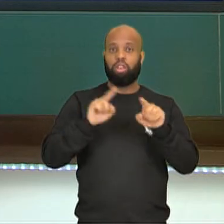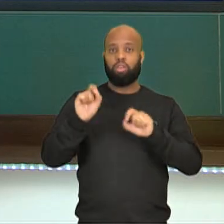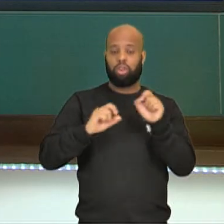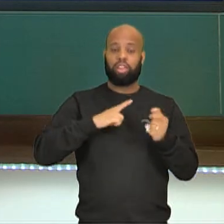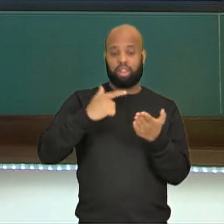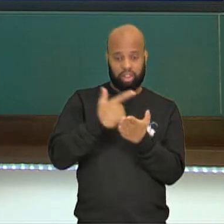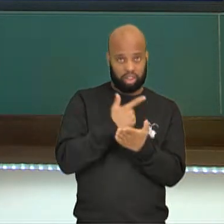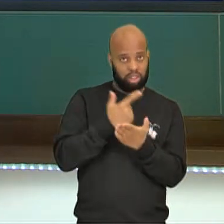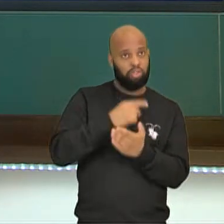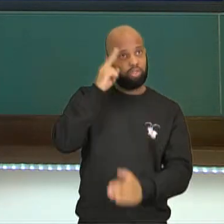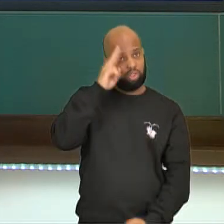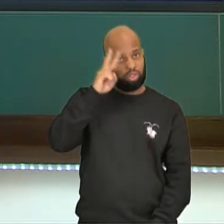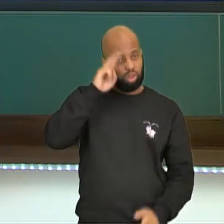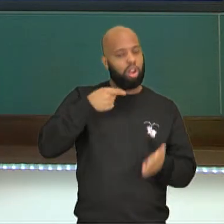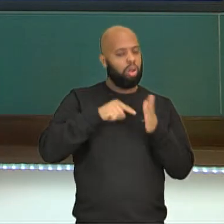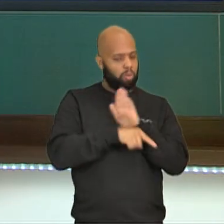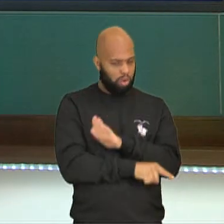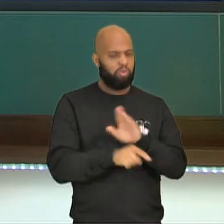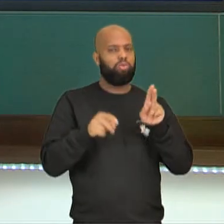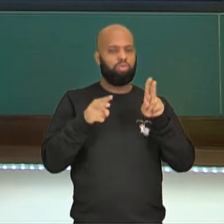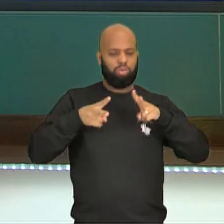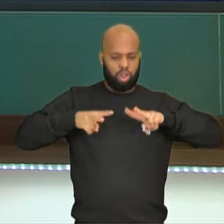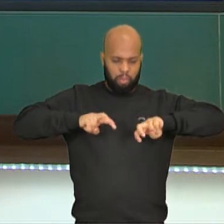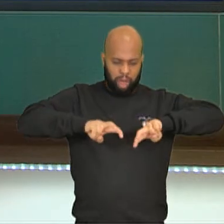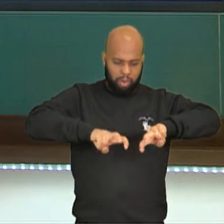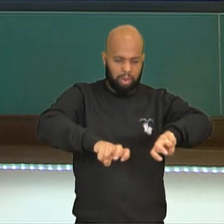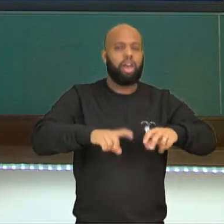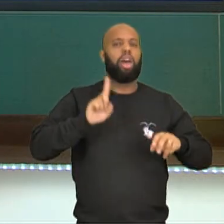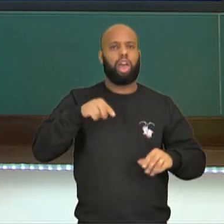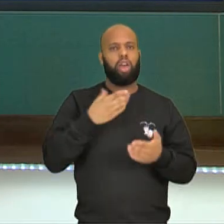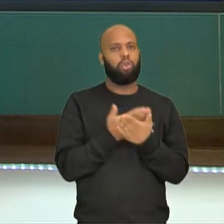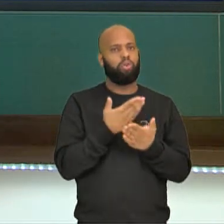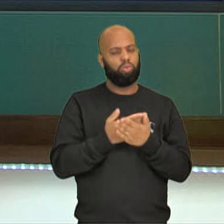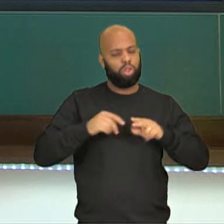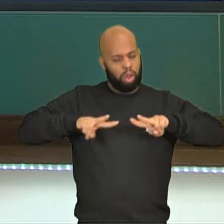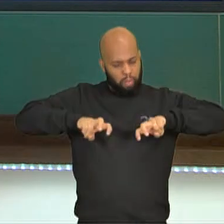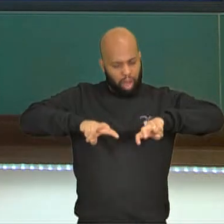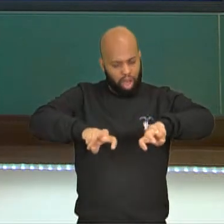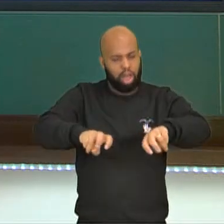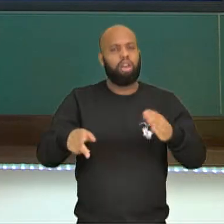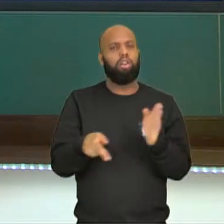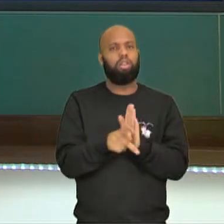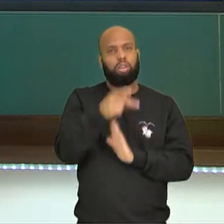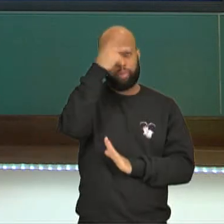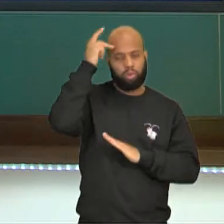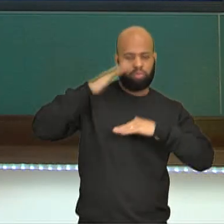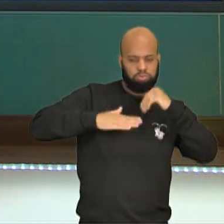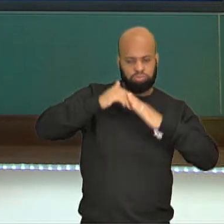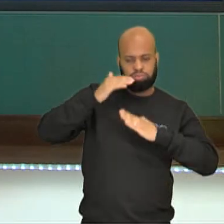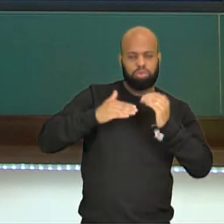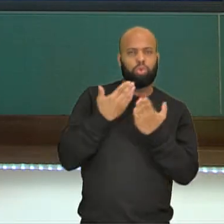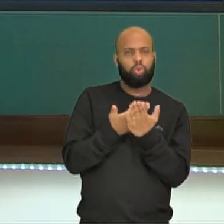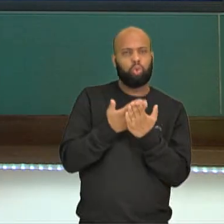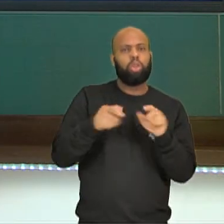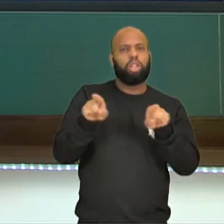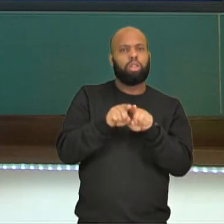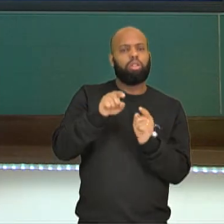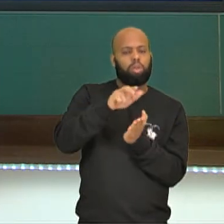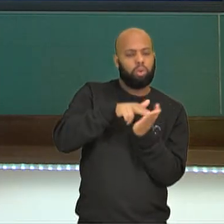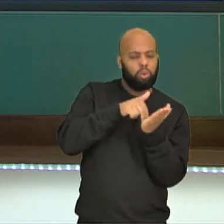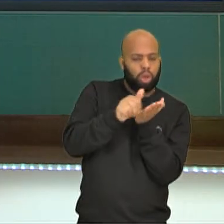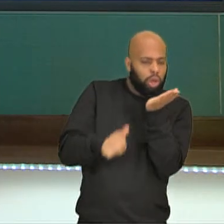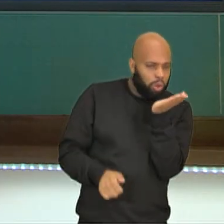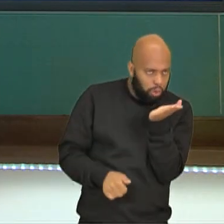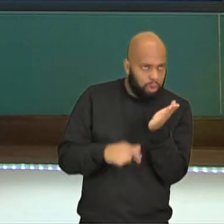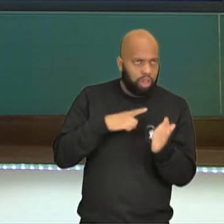livros de história, mais aprofundado, com embasamento científico, com estudos dos historiadores, dos arqueólogos. A datação do